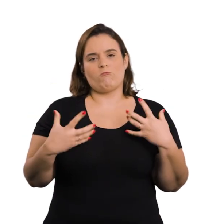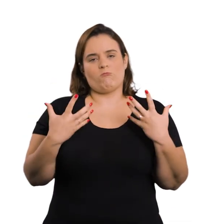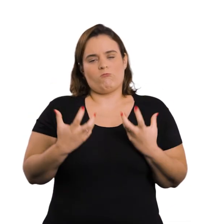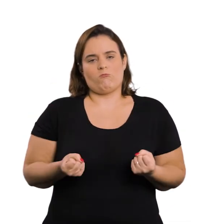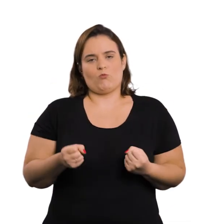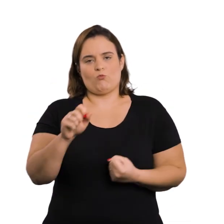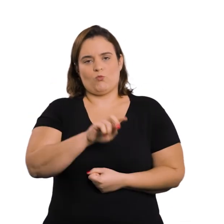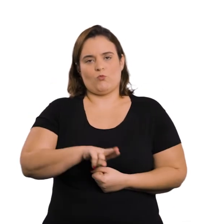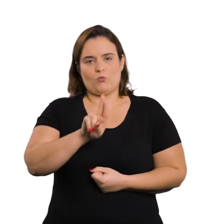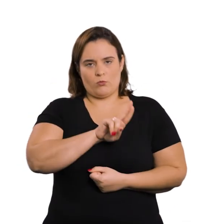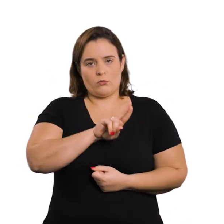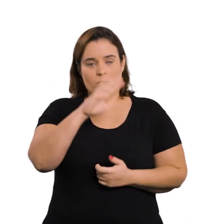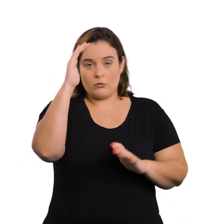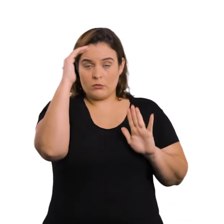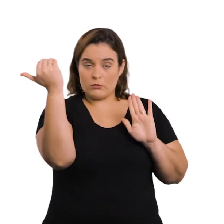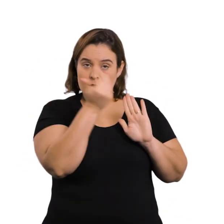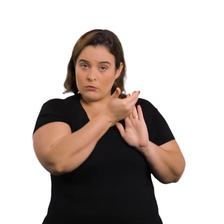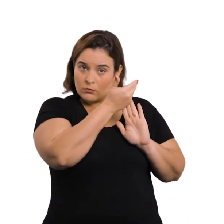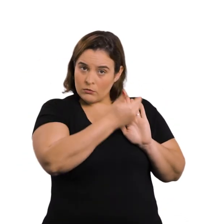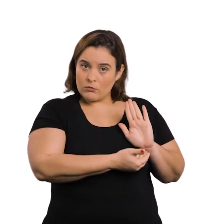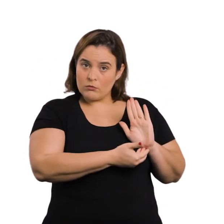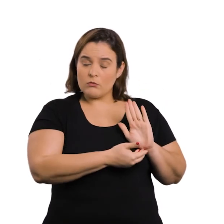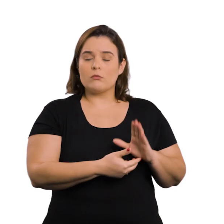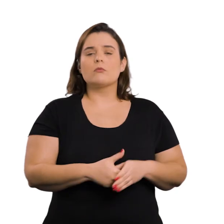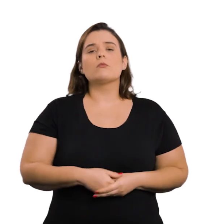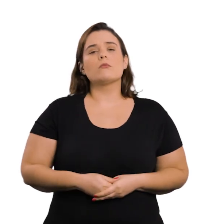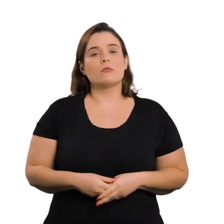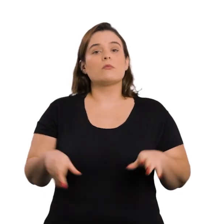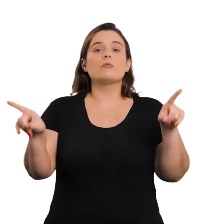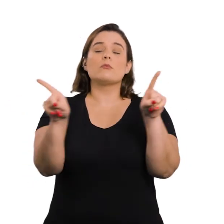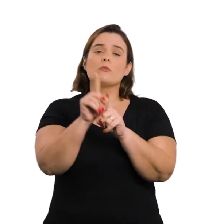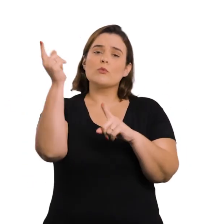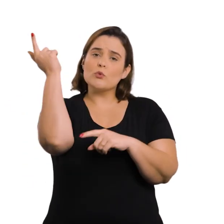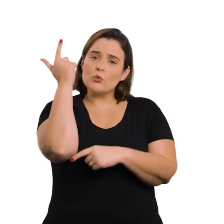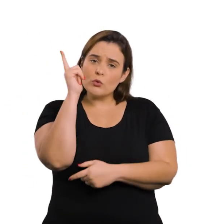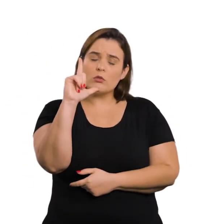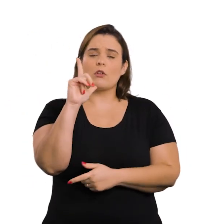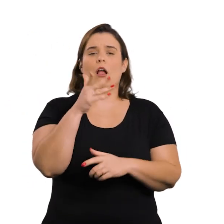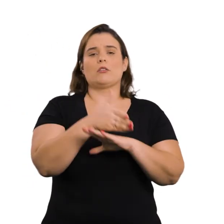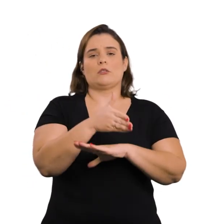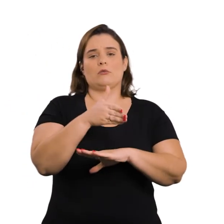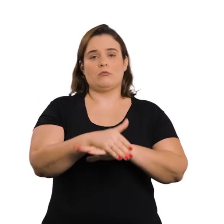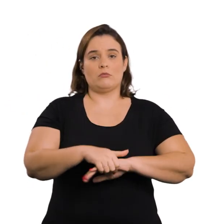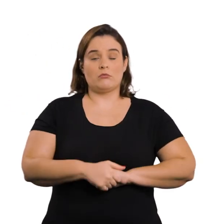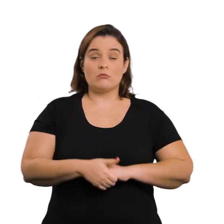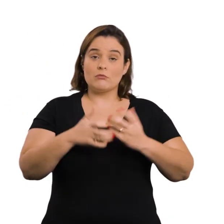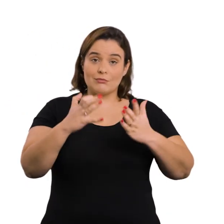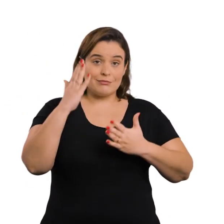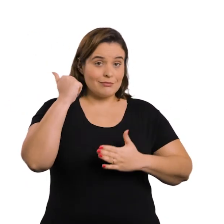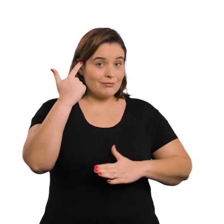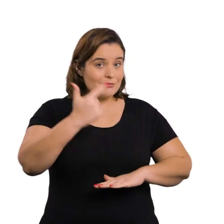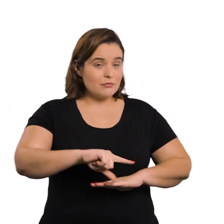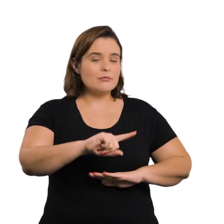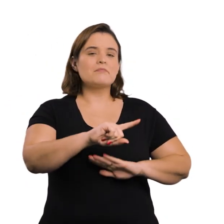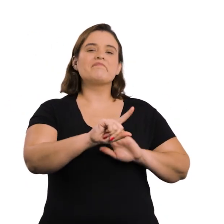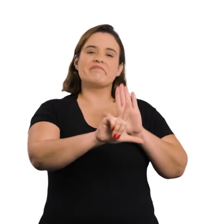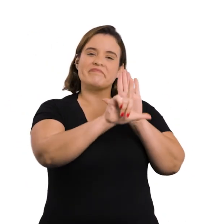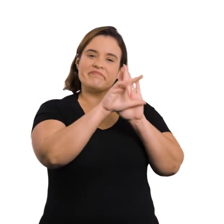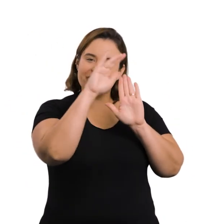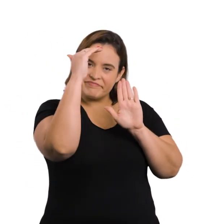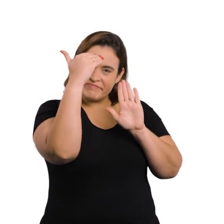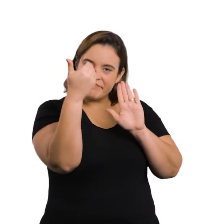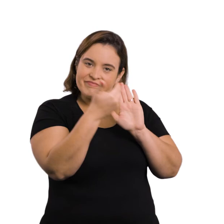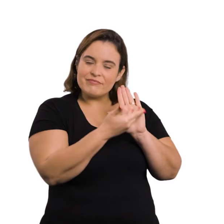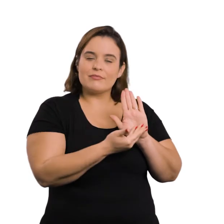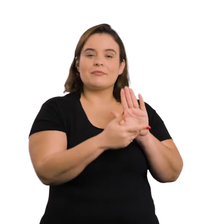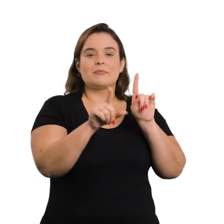sua totalidade para o cumprimento das mesmas e, acima de tudo, para a garantia de acesso. Para saber mais, consulte